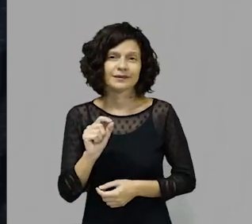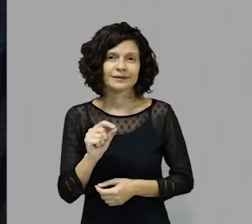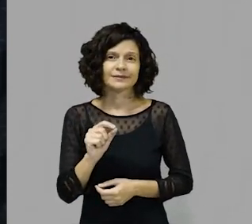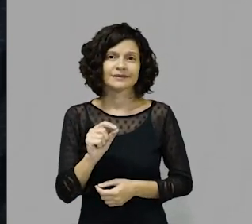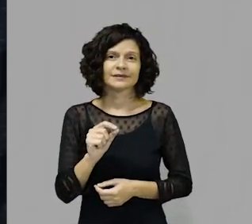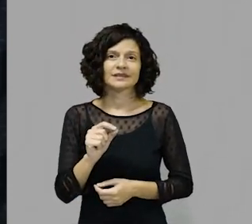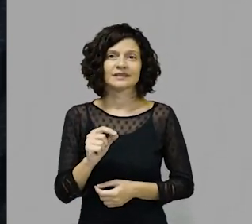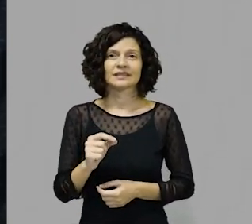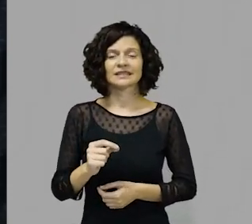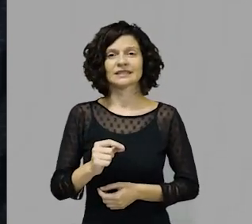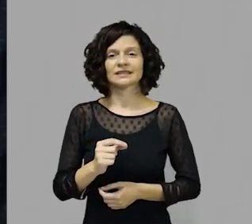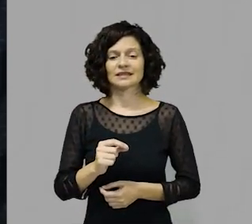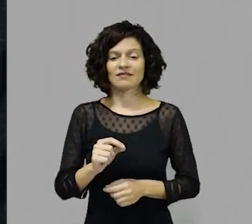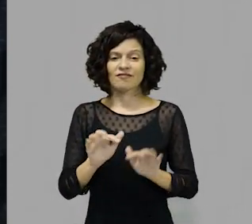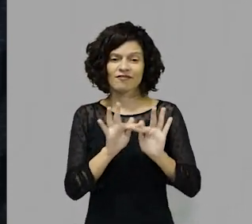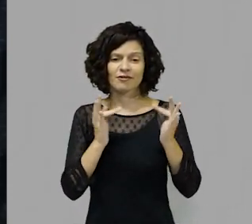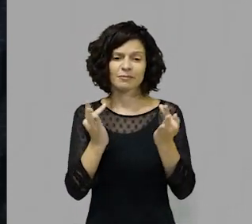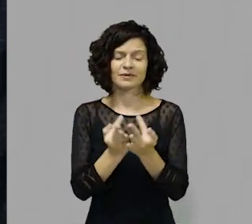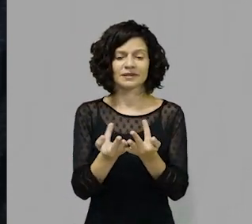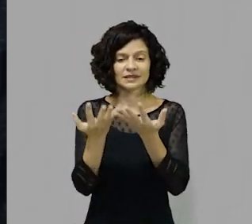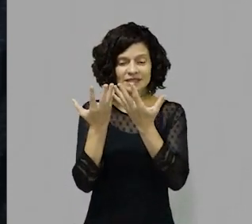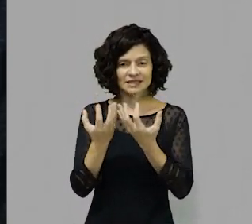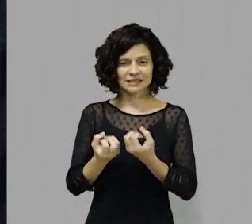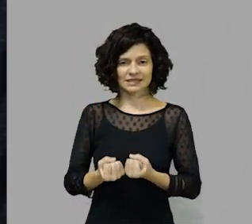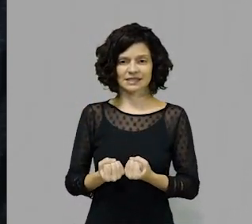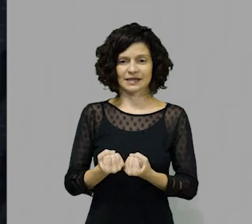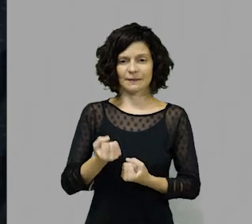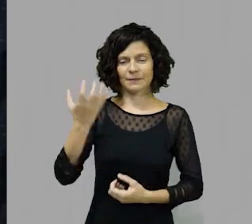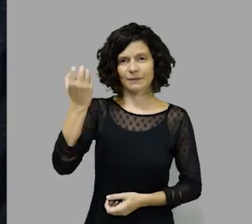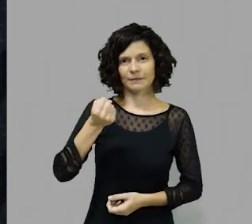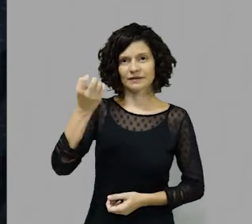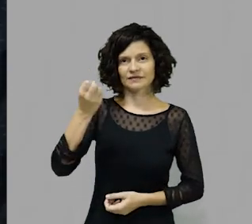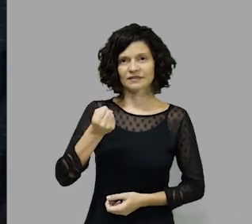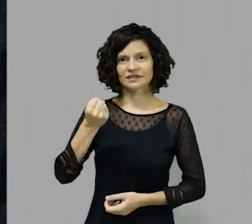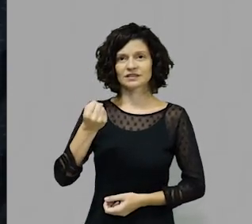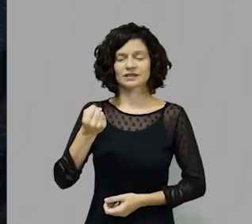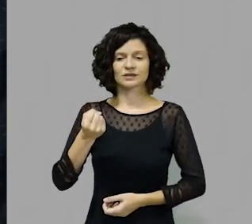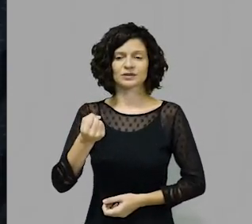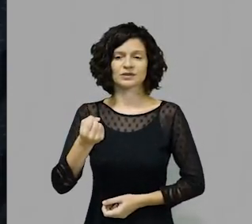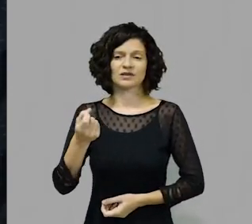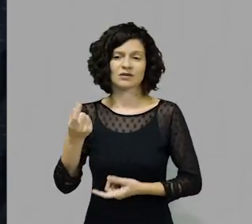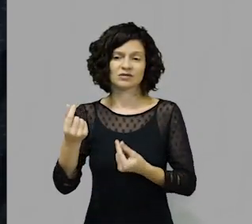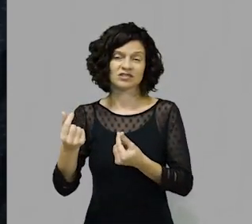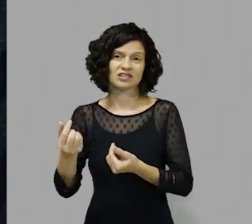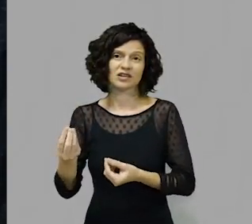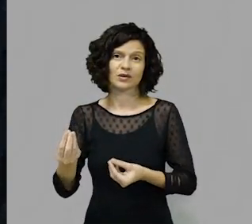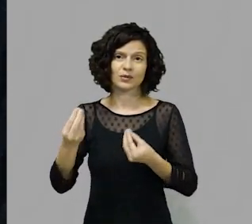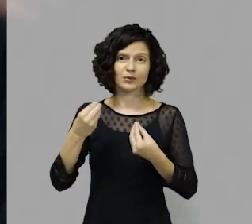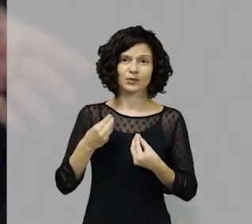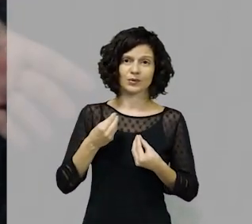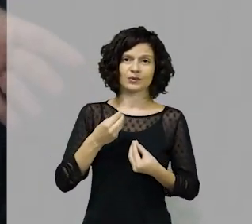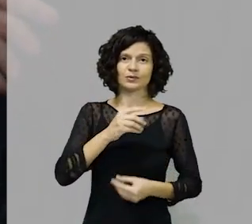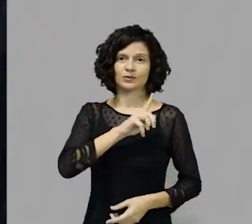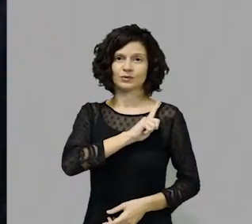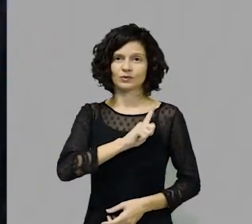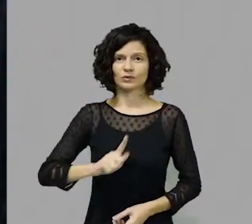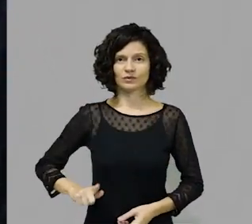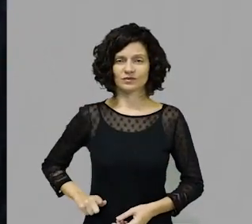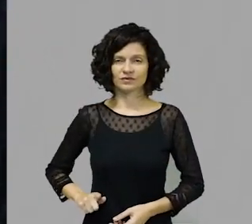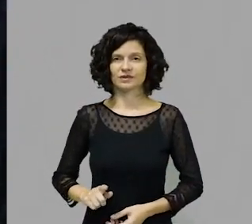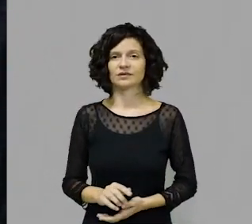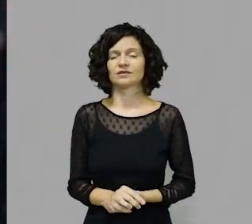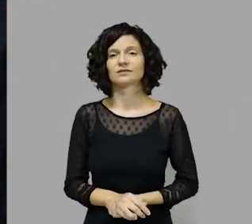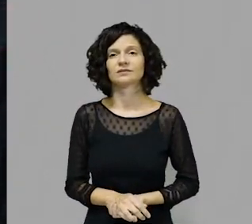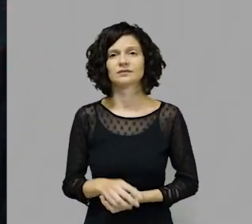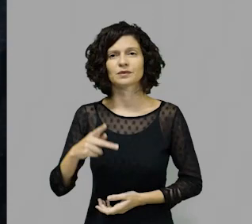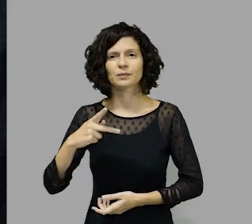auxílios governamentais e de políticas públicas que esse segmento da população passa a ter e passa também adiante, a